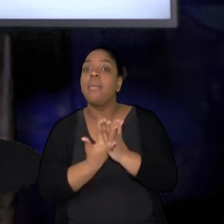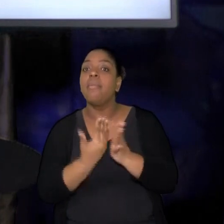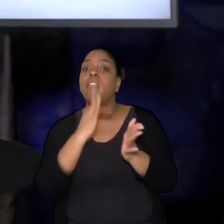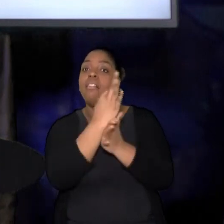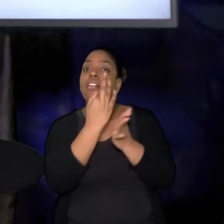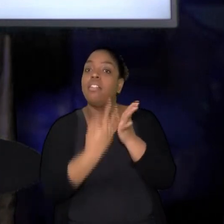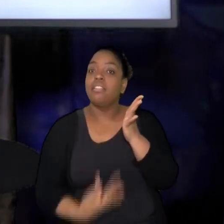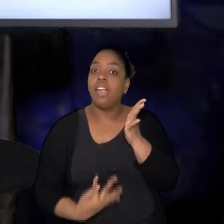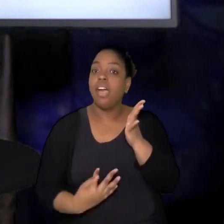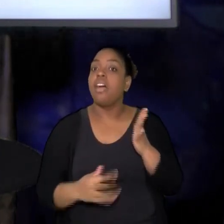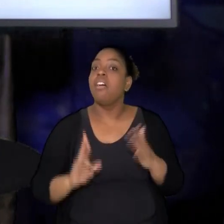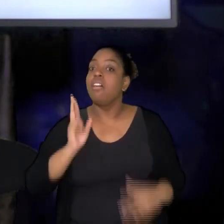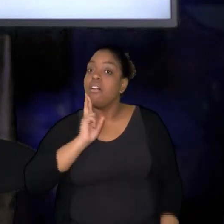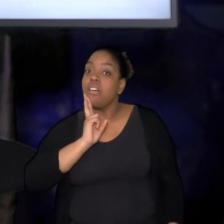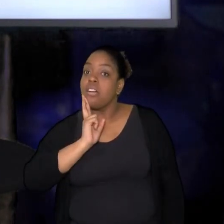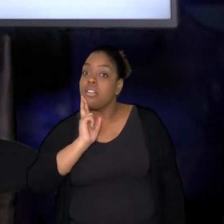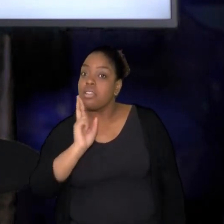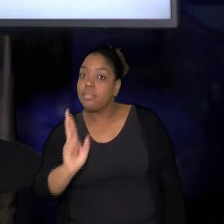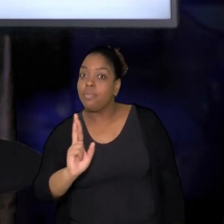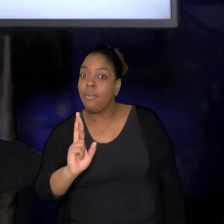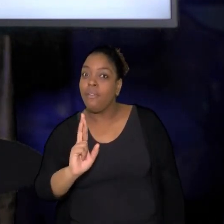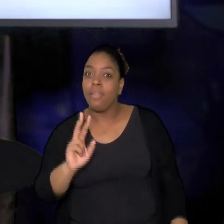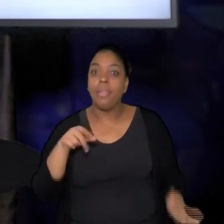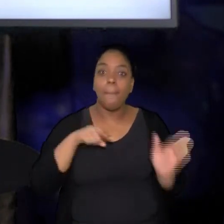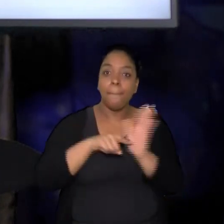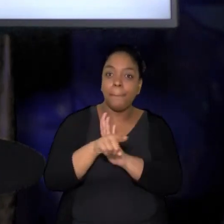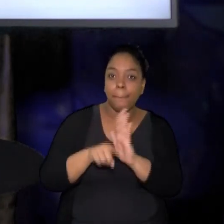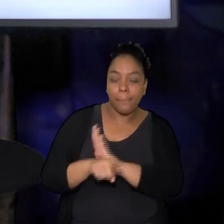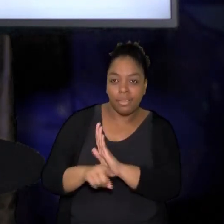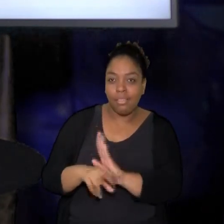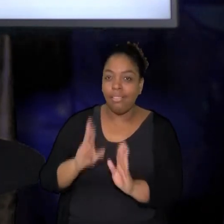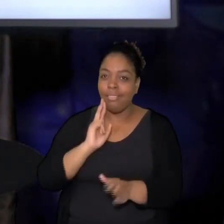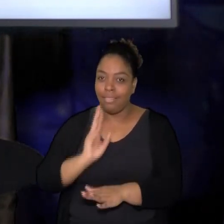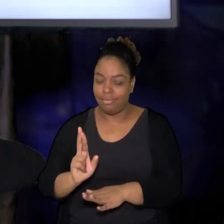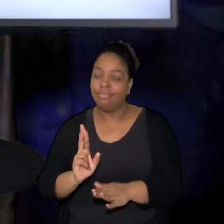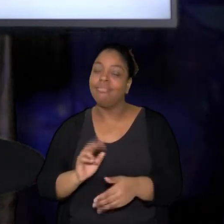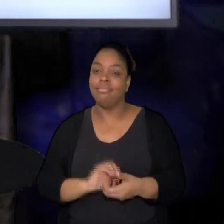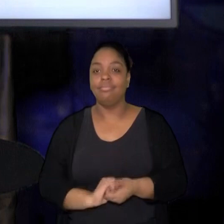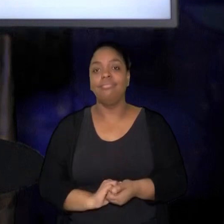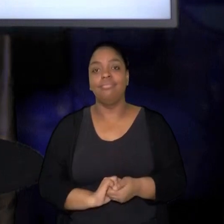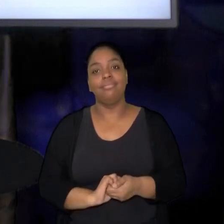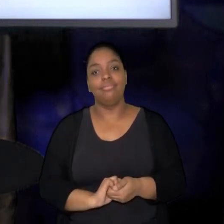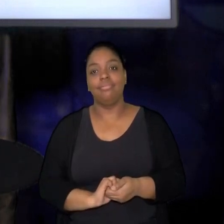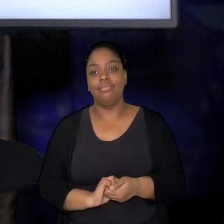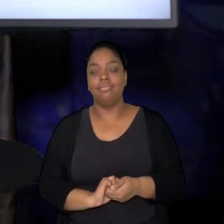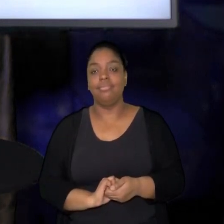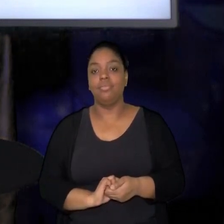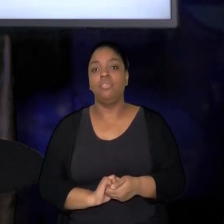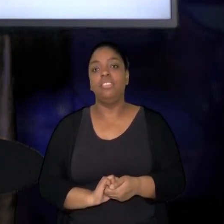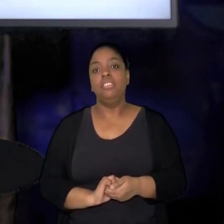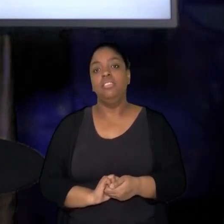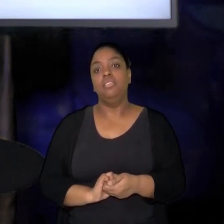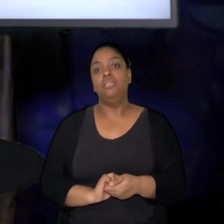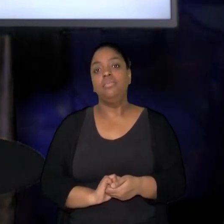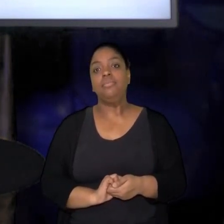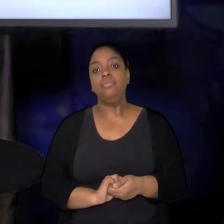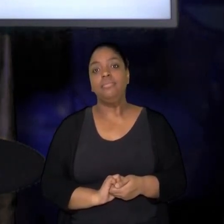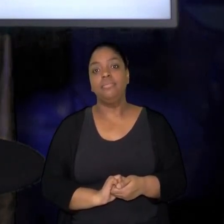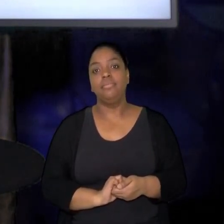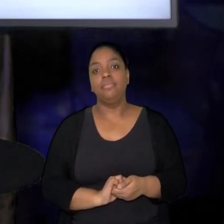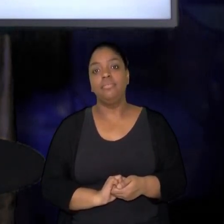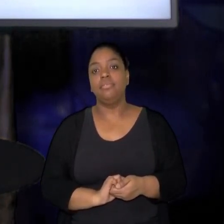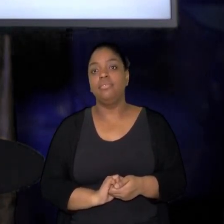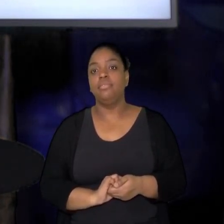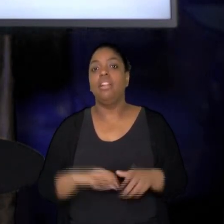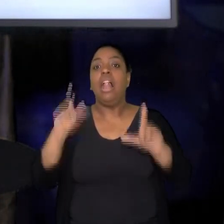nós respondemos aquelas perguntas relacionadas ao texto do Curupira. Troca